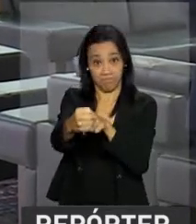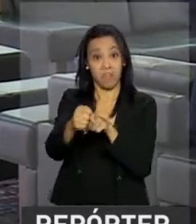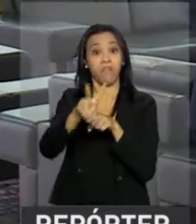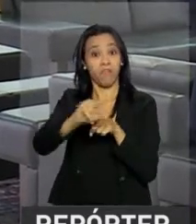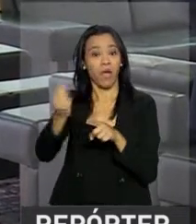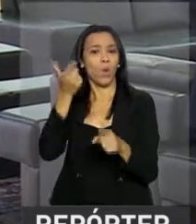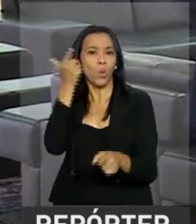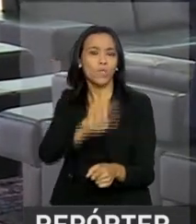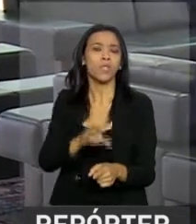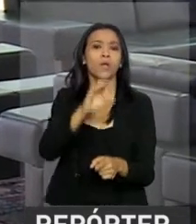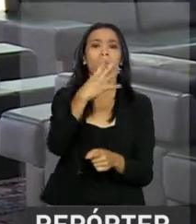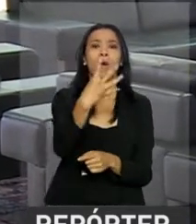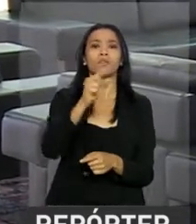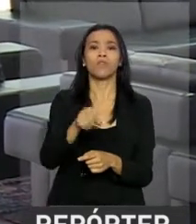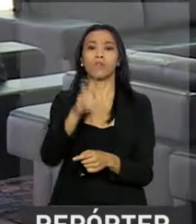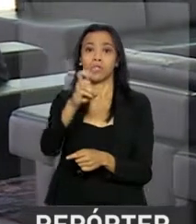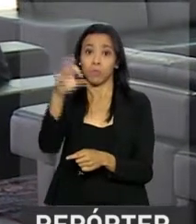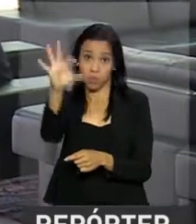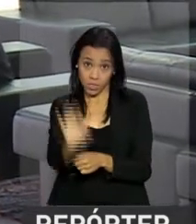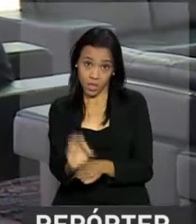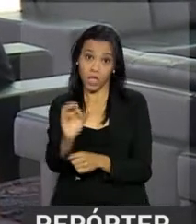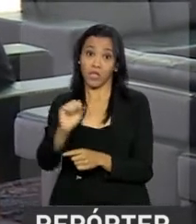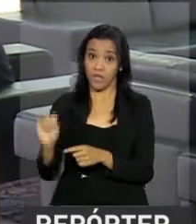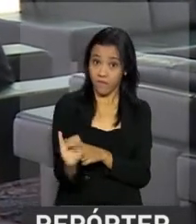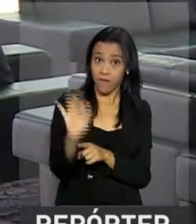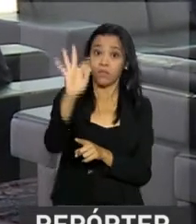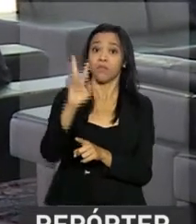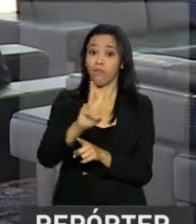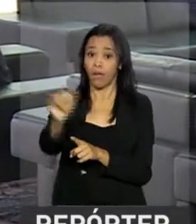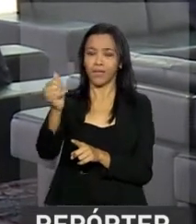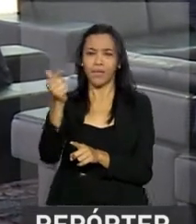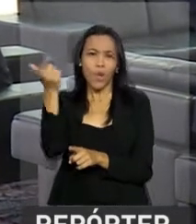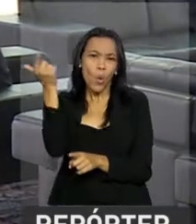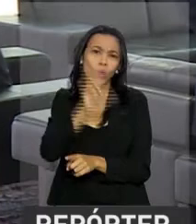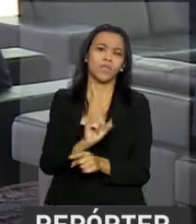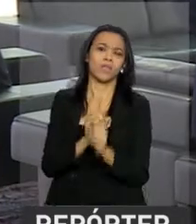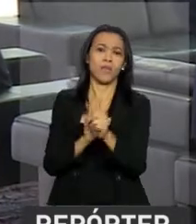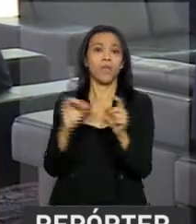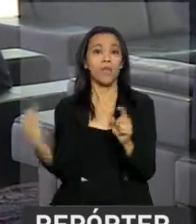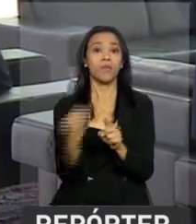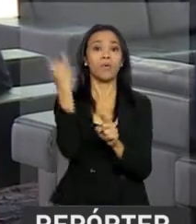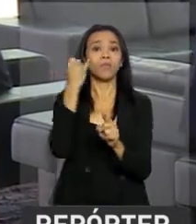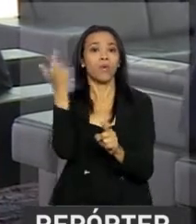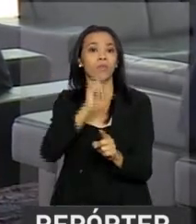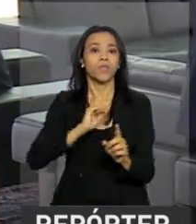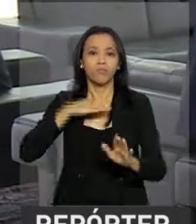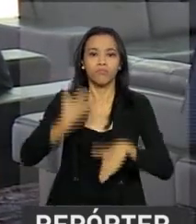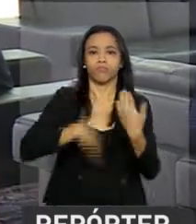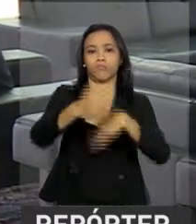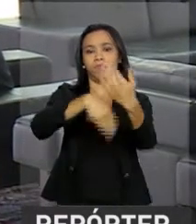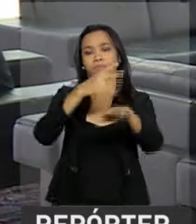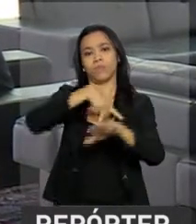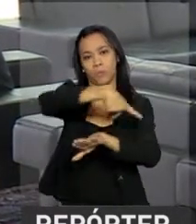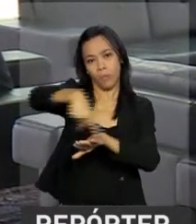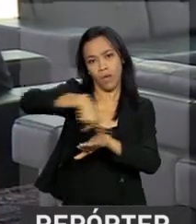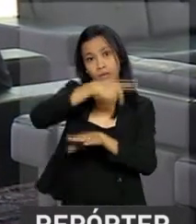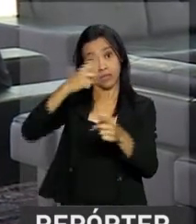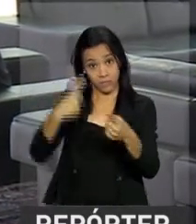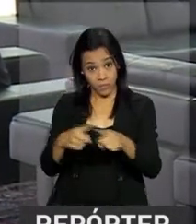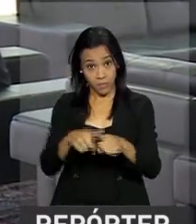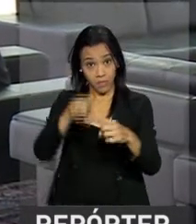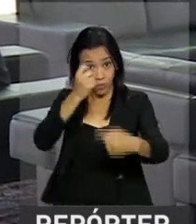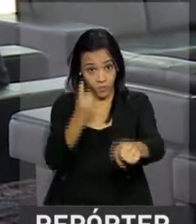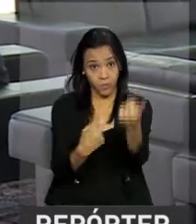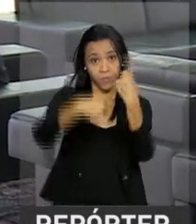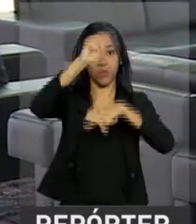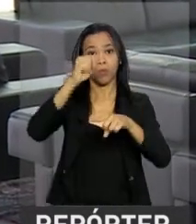de 4,5% e que alcançar essa meta é importante para buscar o crescimento econômico do país e o progresso